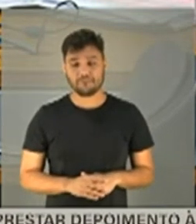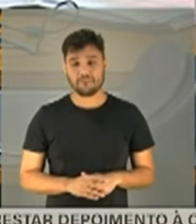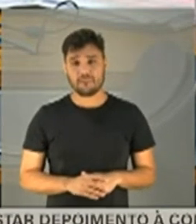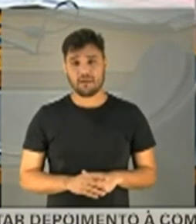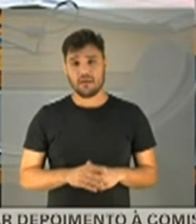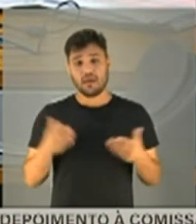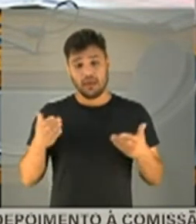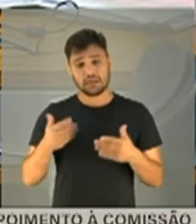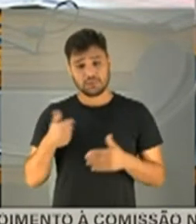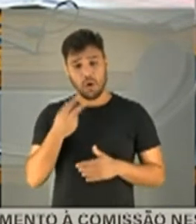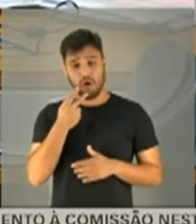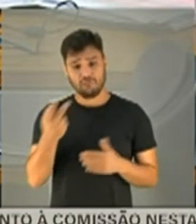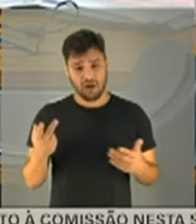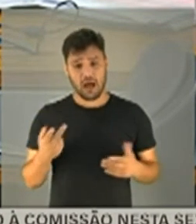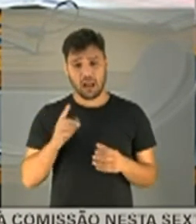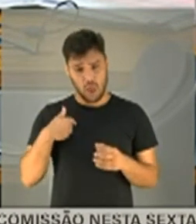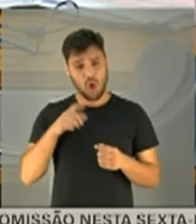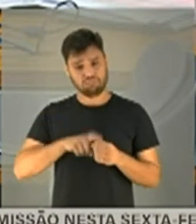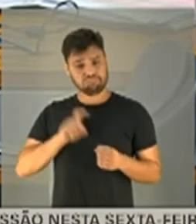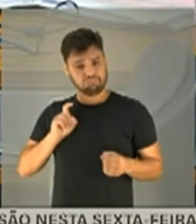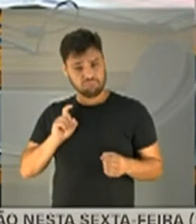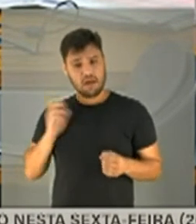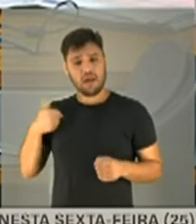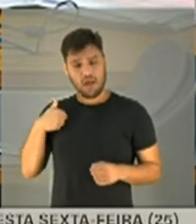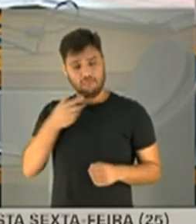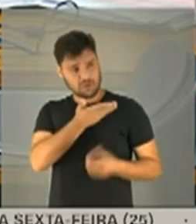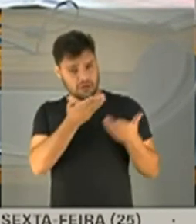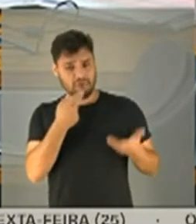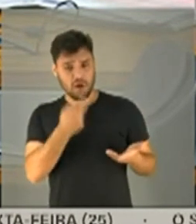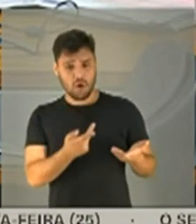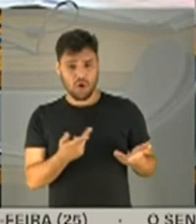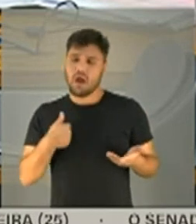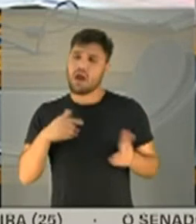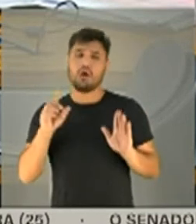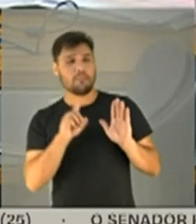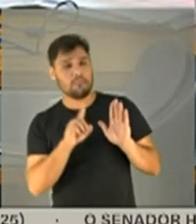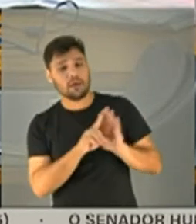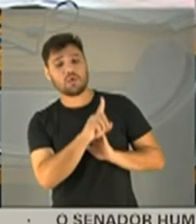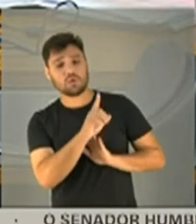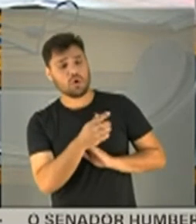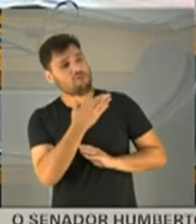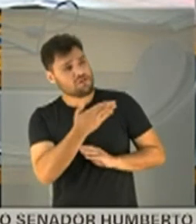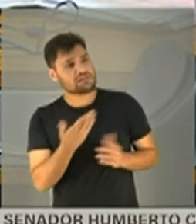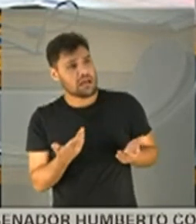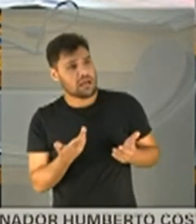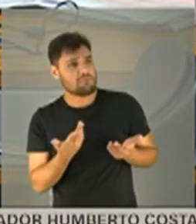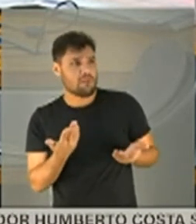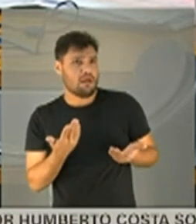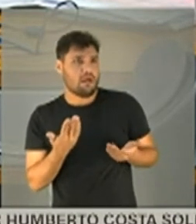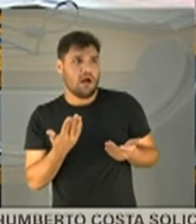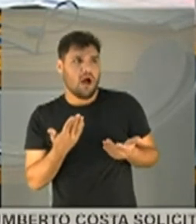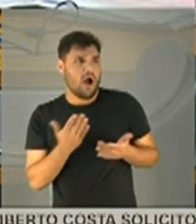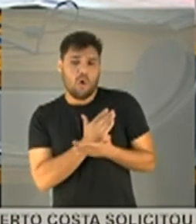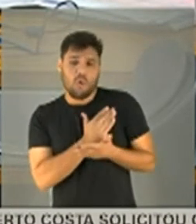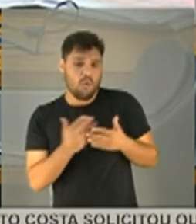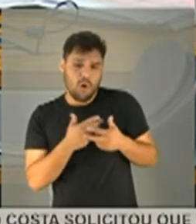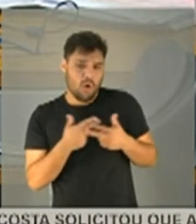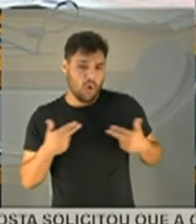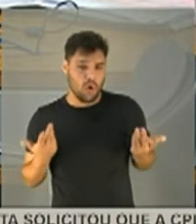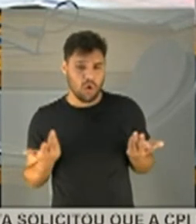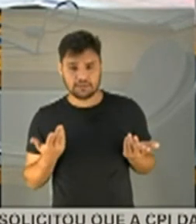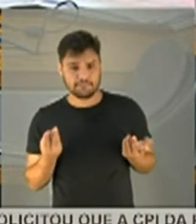nosso mandato, eu digo isso publicamente, sempre o senhor reconheceu. Eu lhe pergunto também, o senhor reconhece de alguma forma